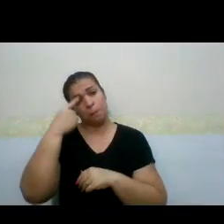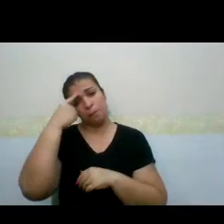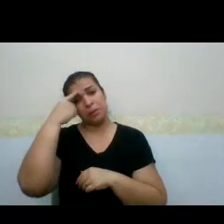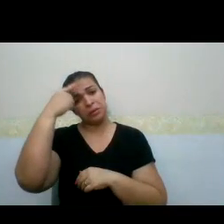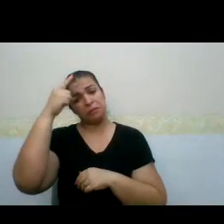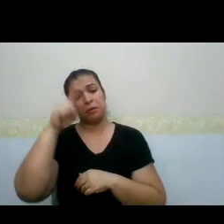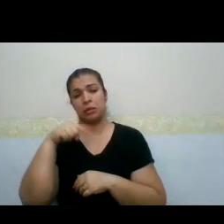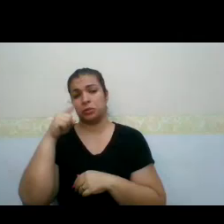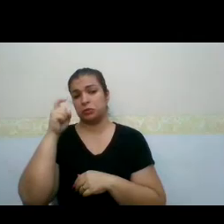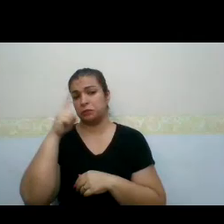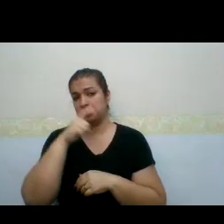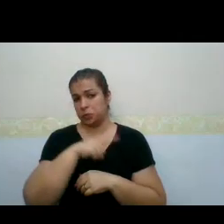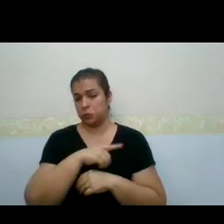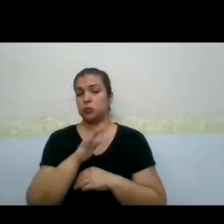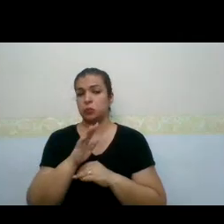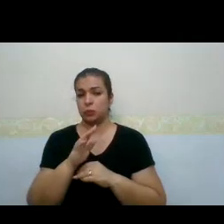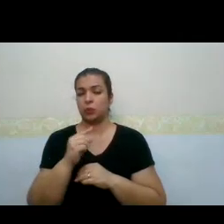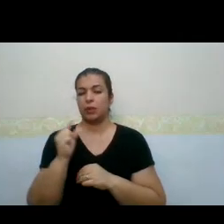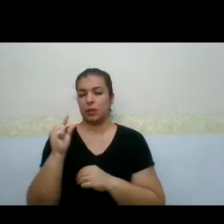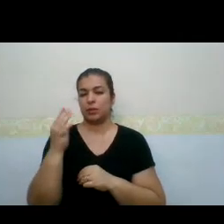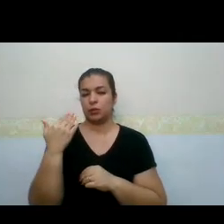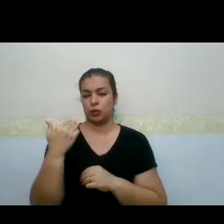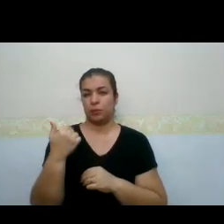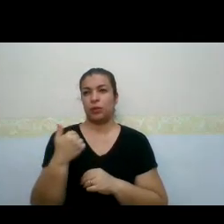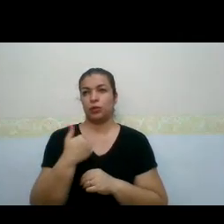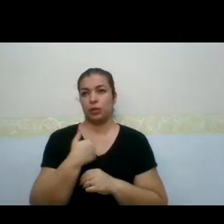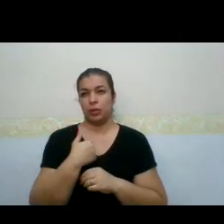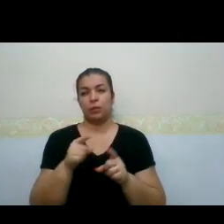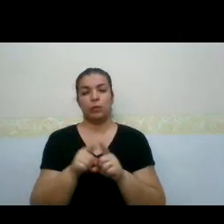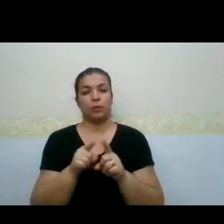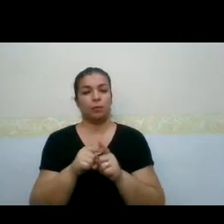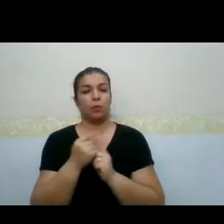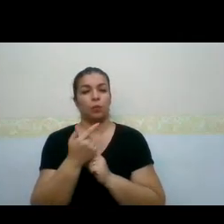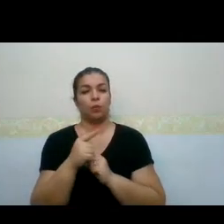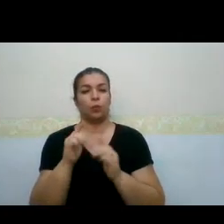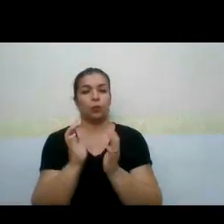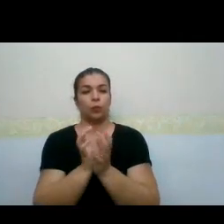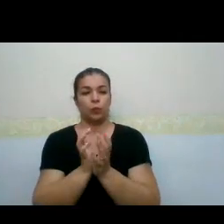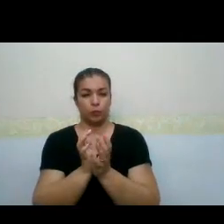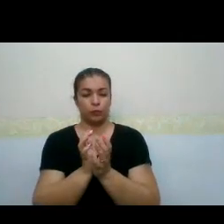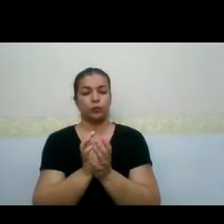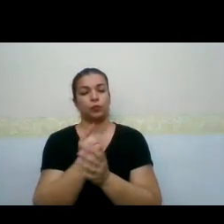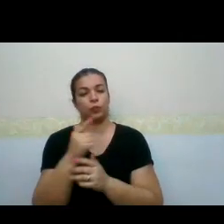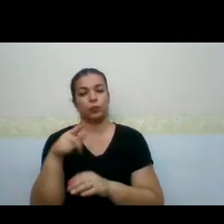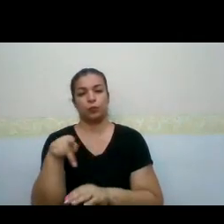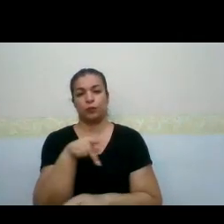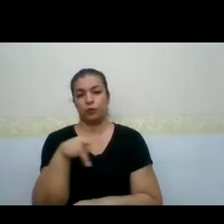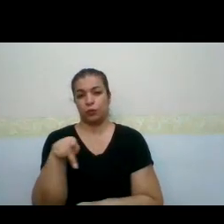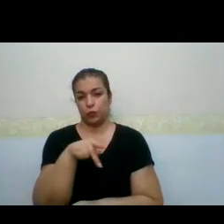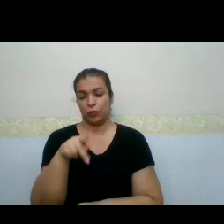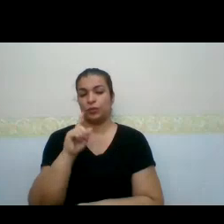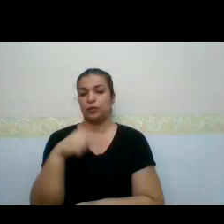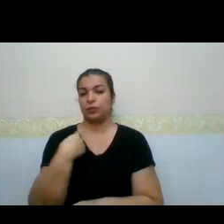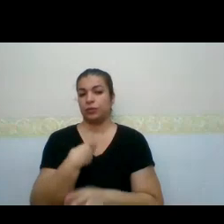ementas. Recentemente, eu e um outro grupo e outros professores formando um grupo